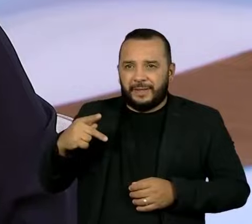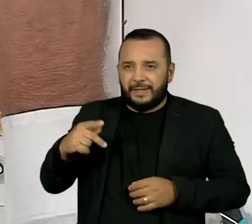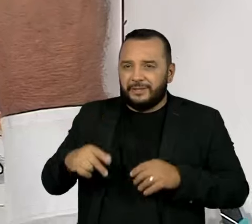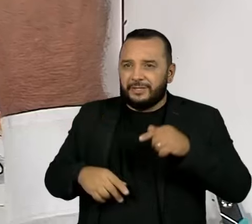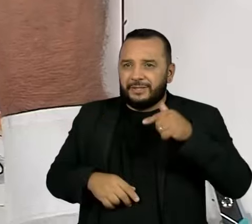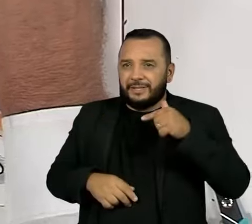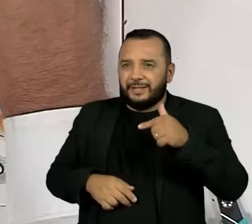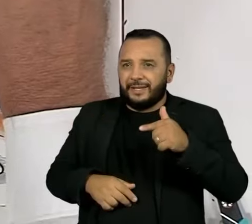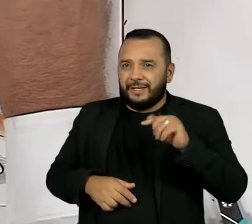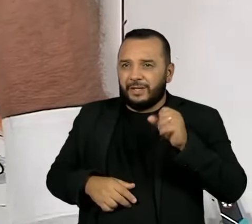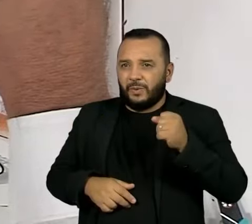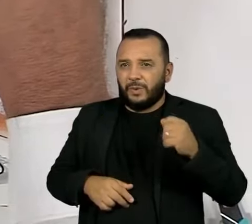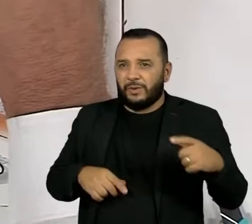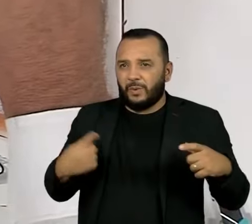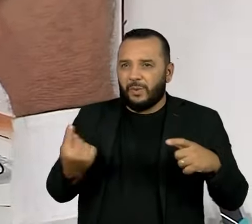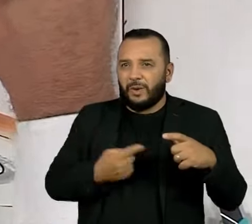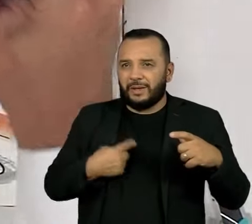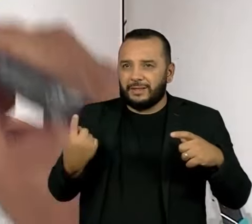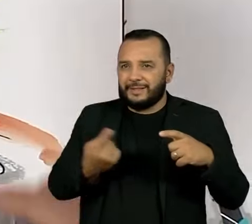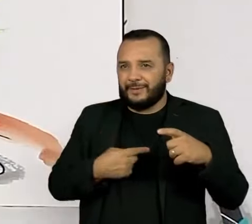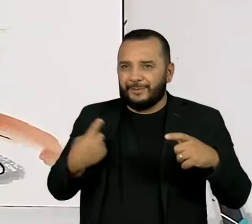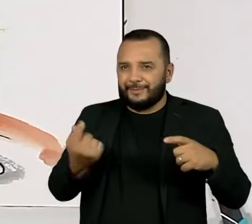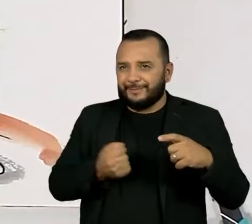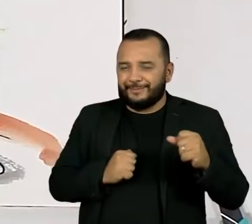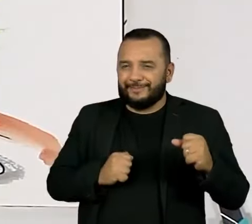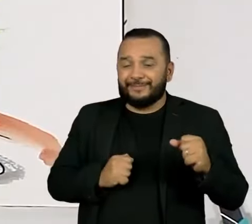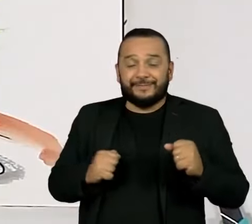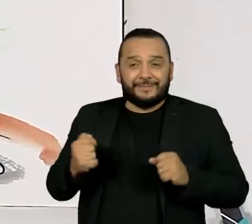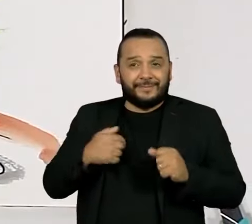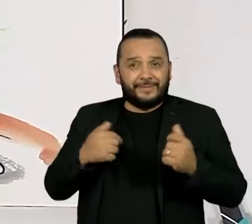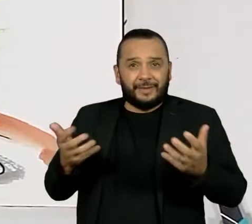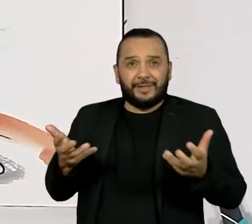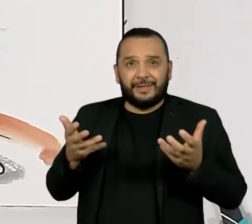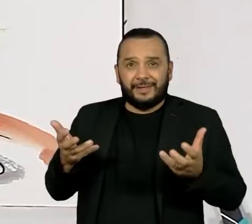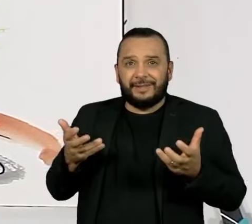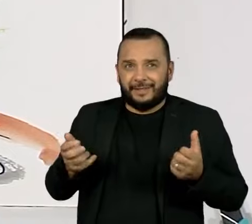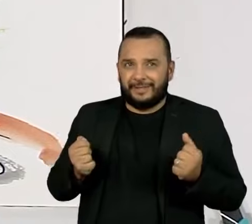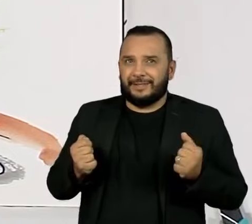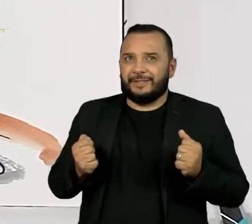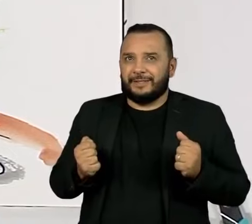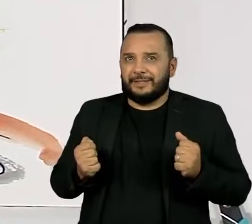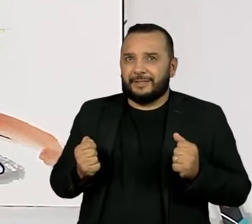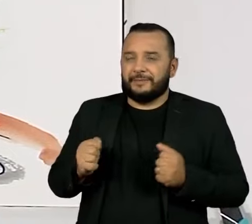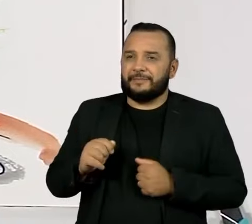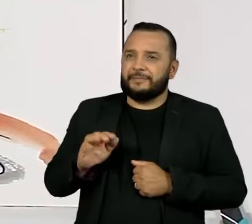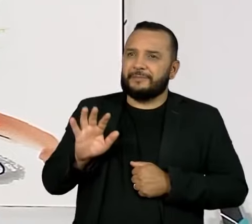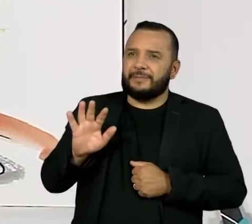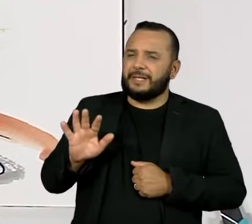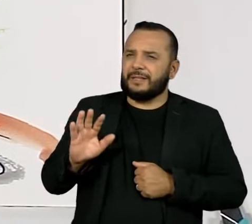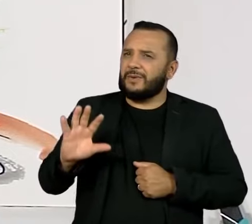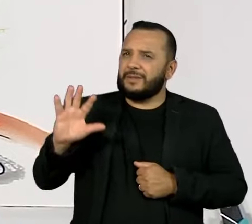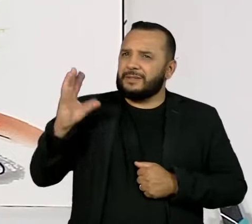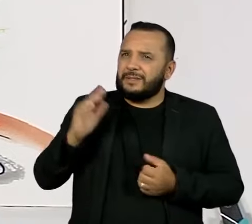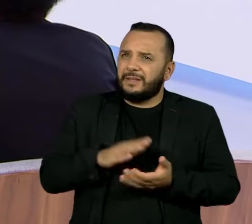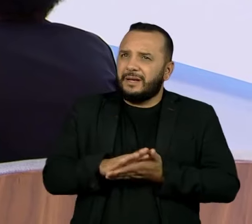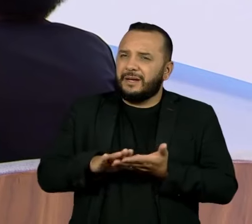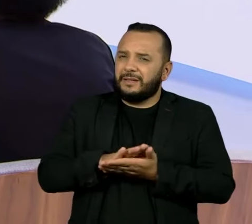né? E eu queria muito e tal. E não acontecia nada, estava